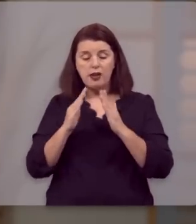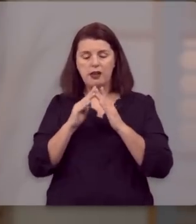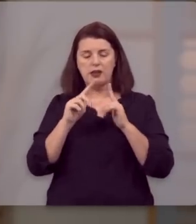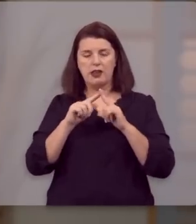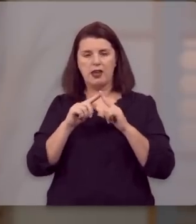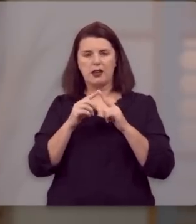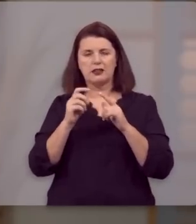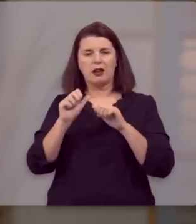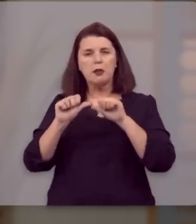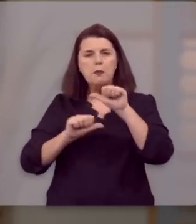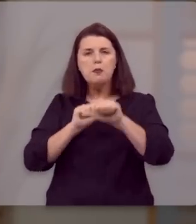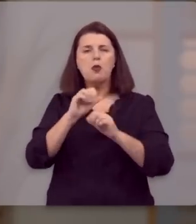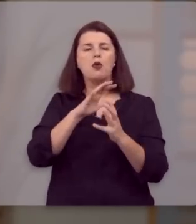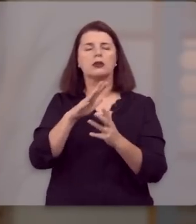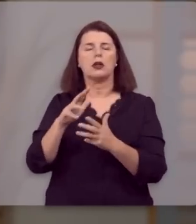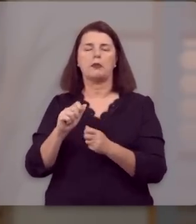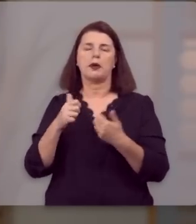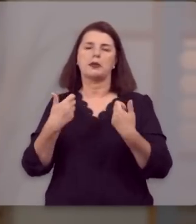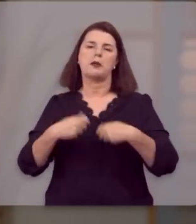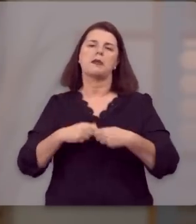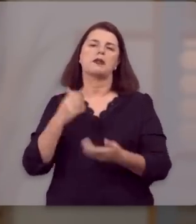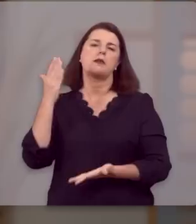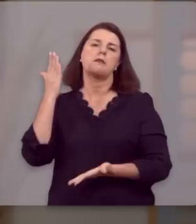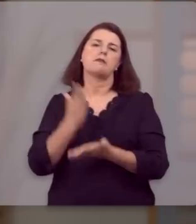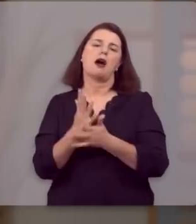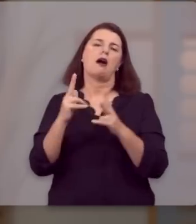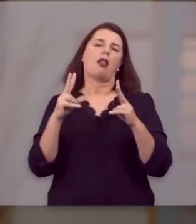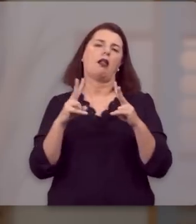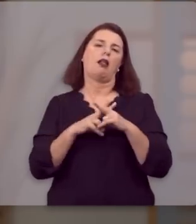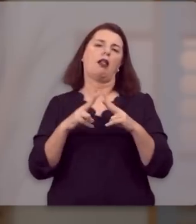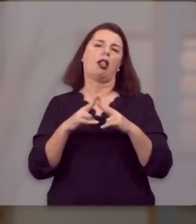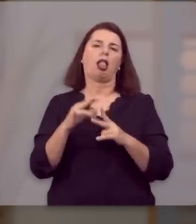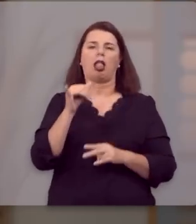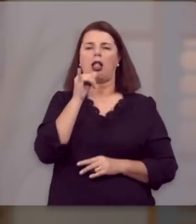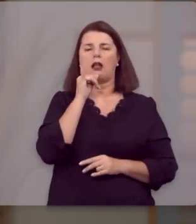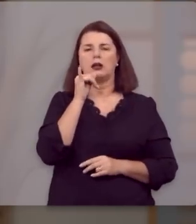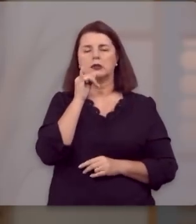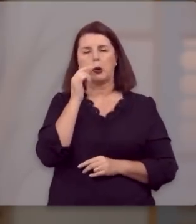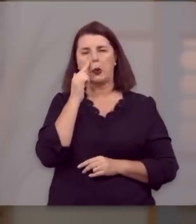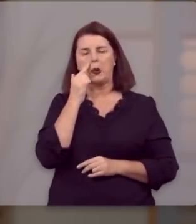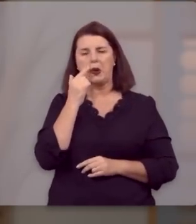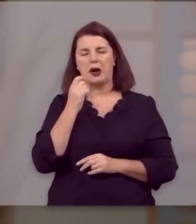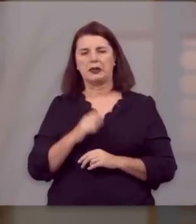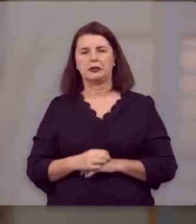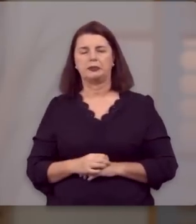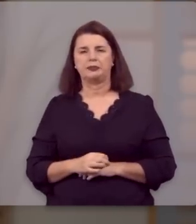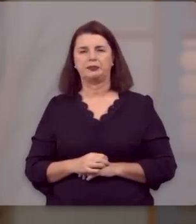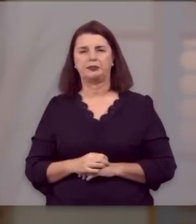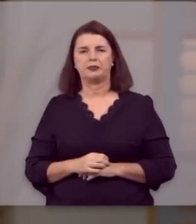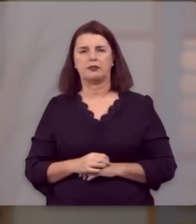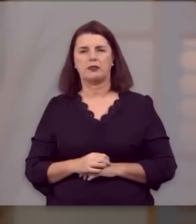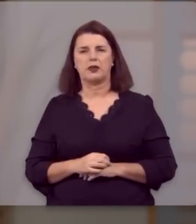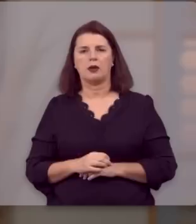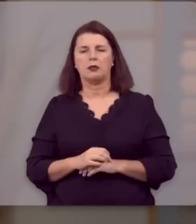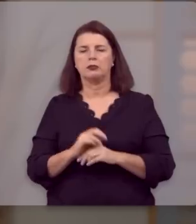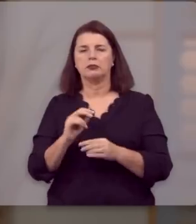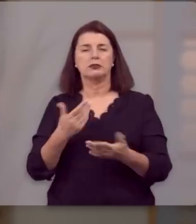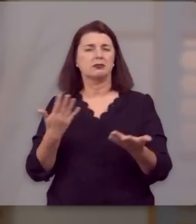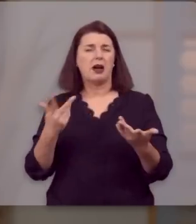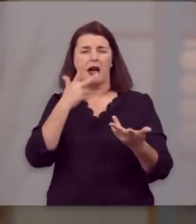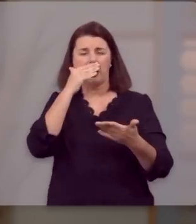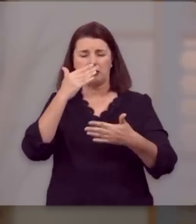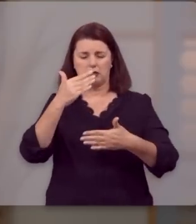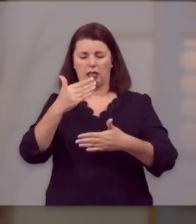impacta o mundo, precisamos parar com as brigas domésticas, com os conflitos internos,